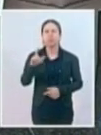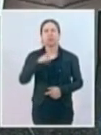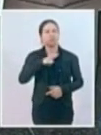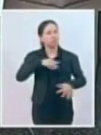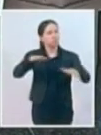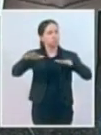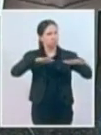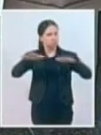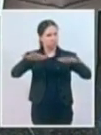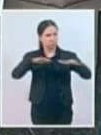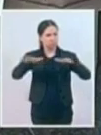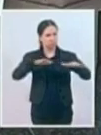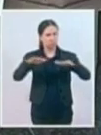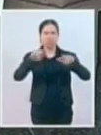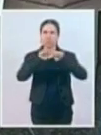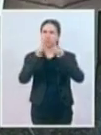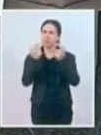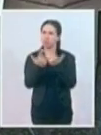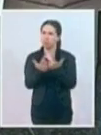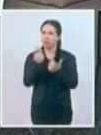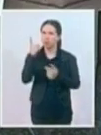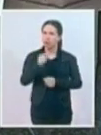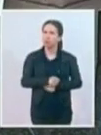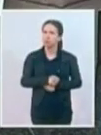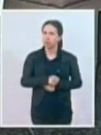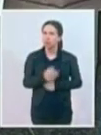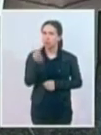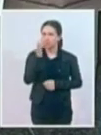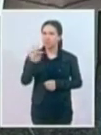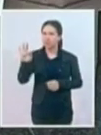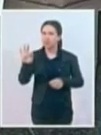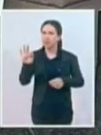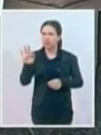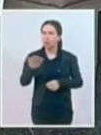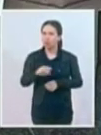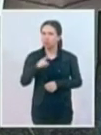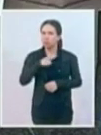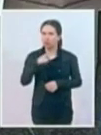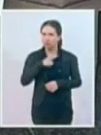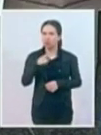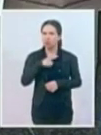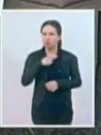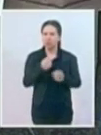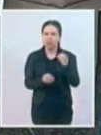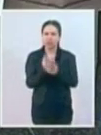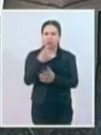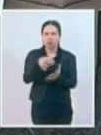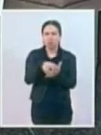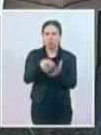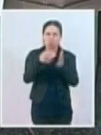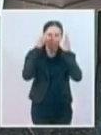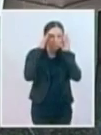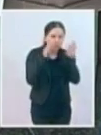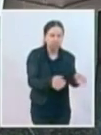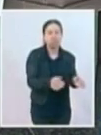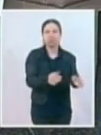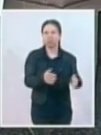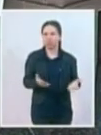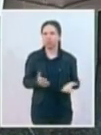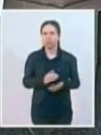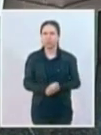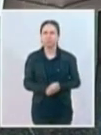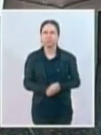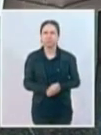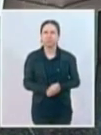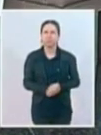movimento todo na Assembleia de Minas, na Câmara Federal, para a criação dessa comissão tão específica, né? Porque já